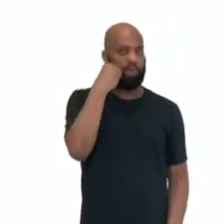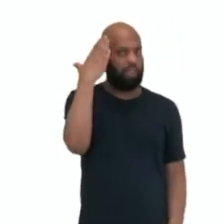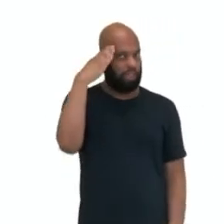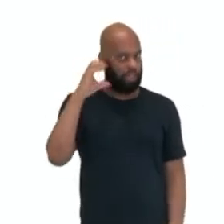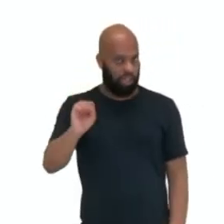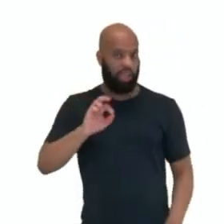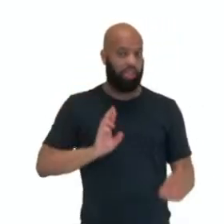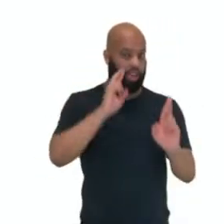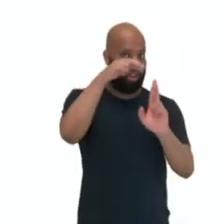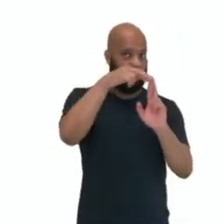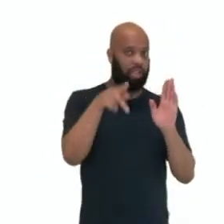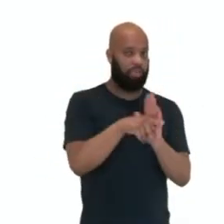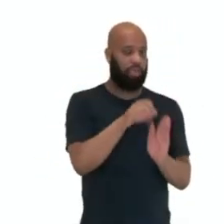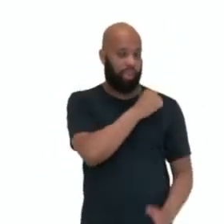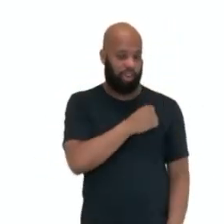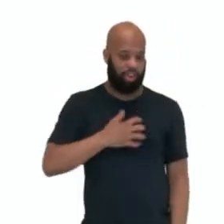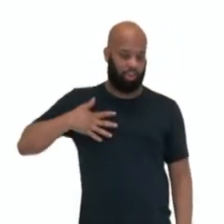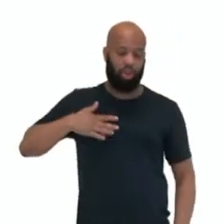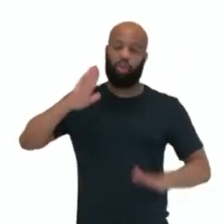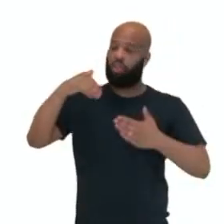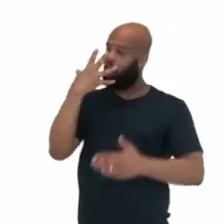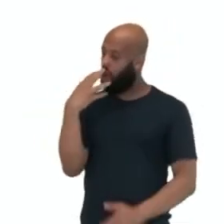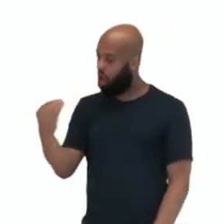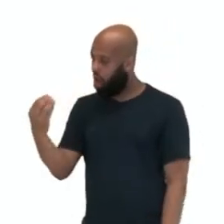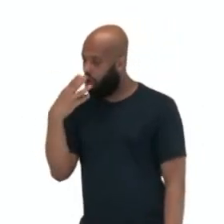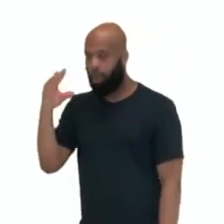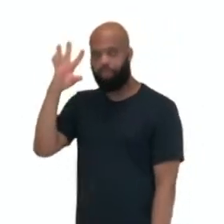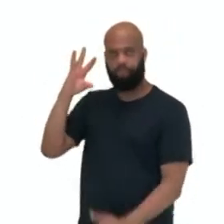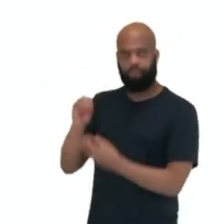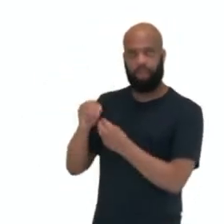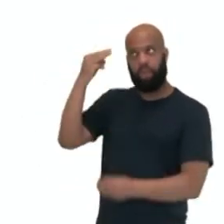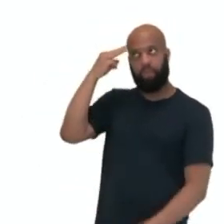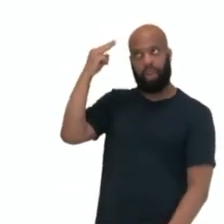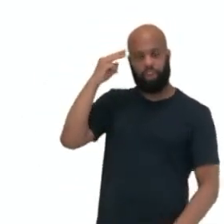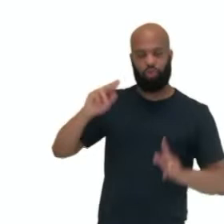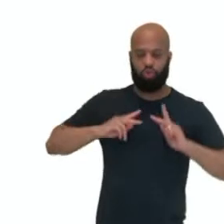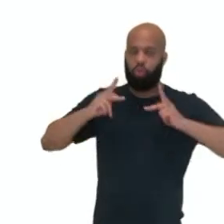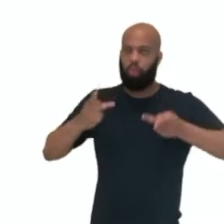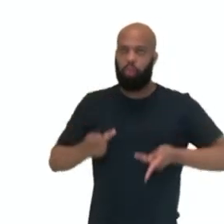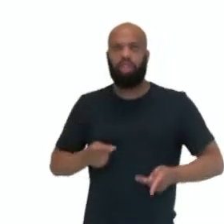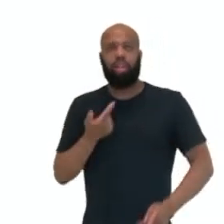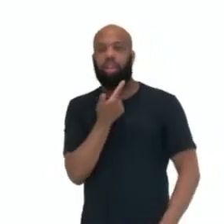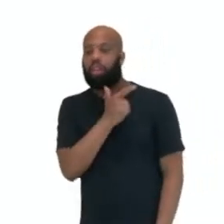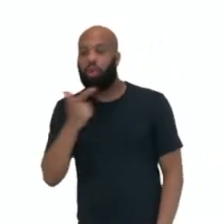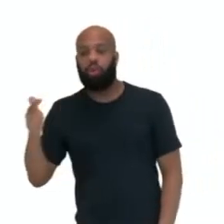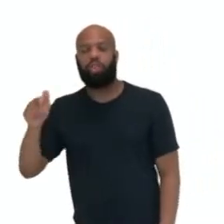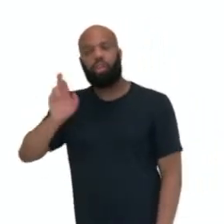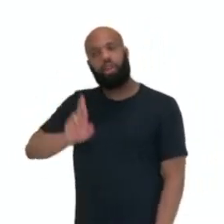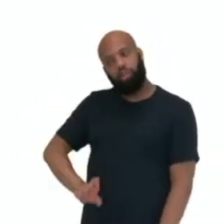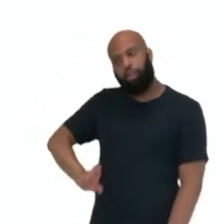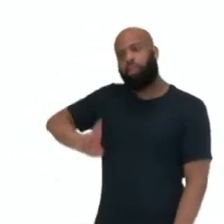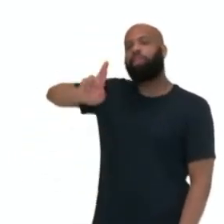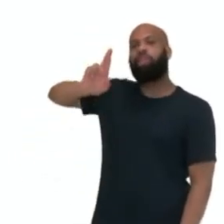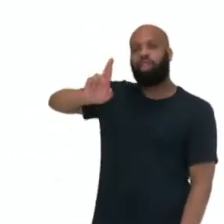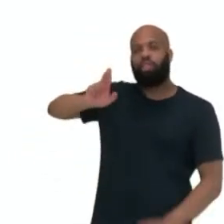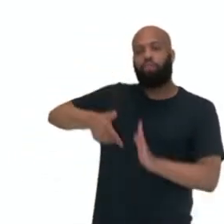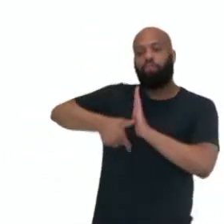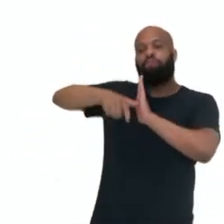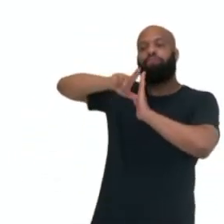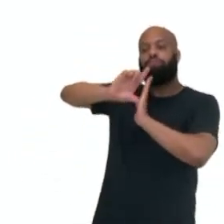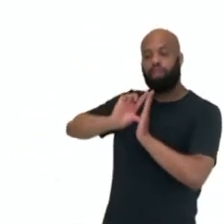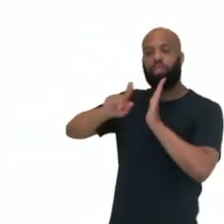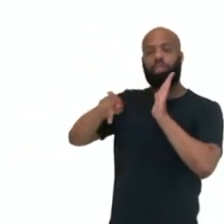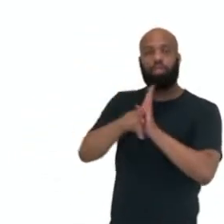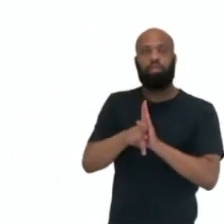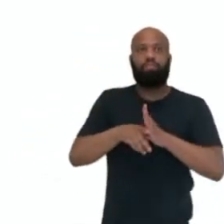Aristóteles, Hobbes entende que a mente humana é totalmente desprovida de qualquer representação